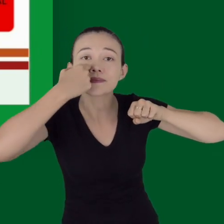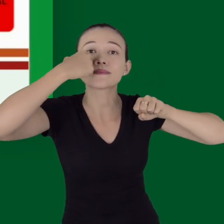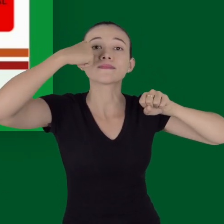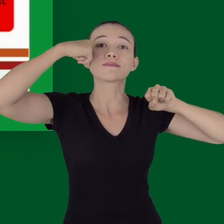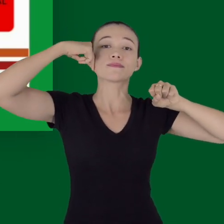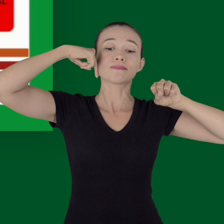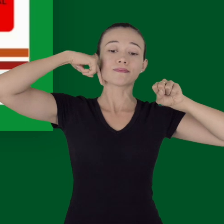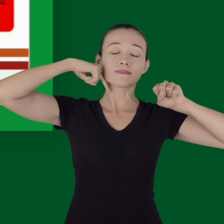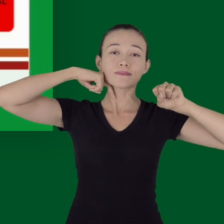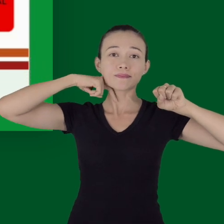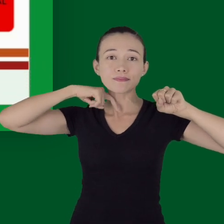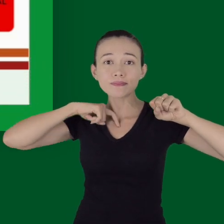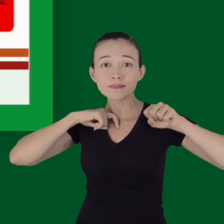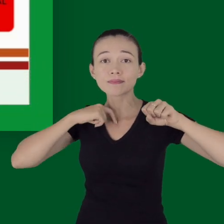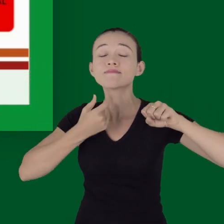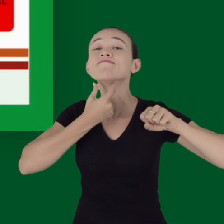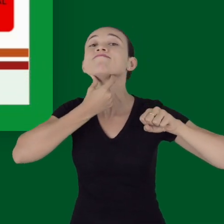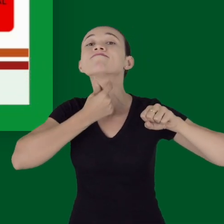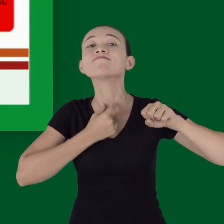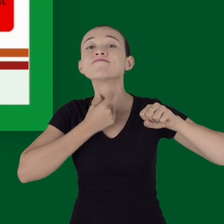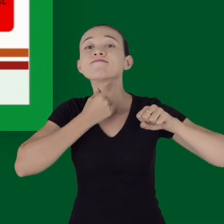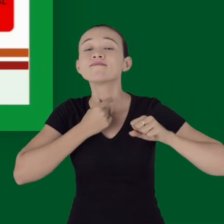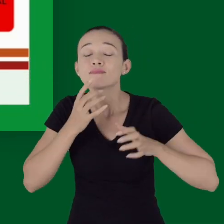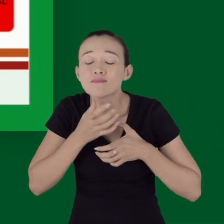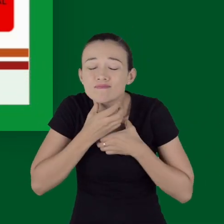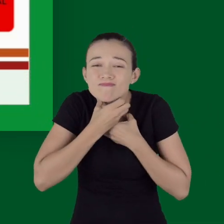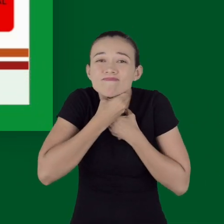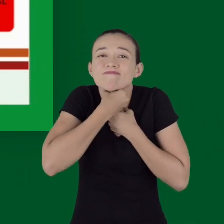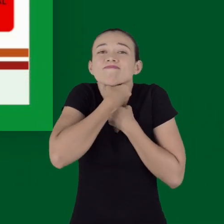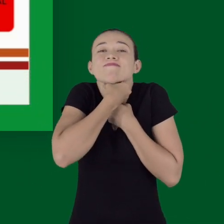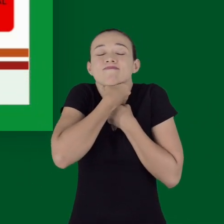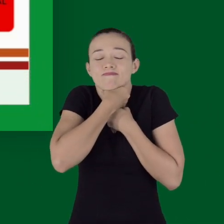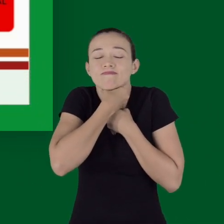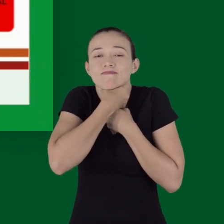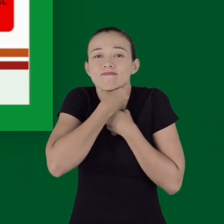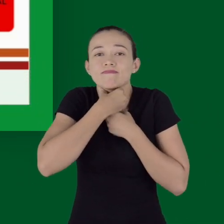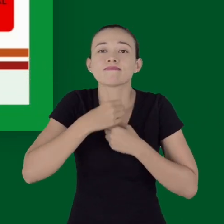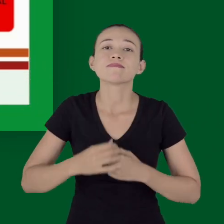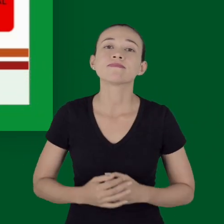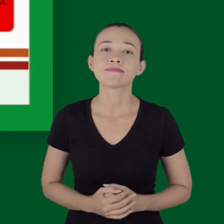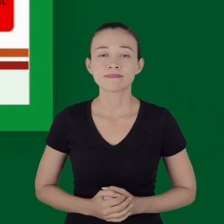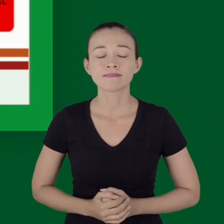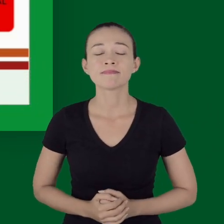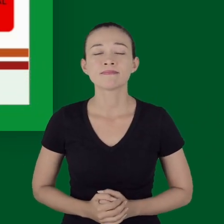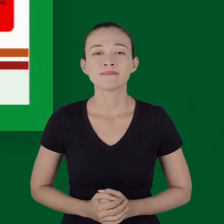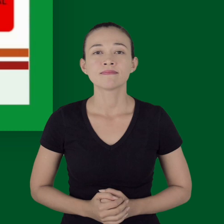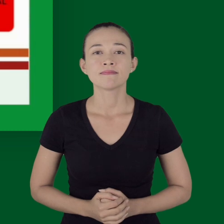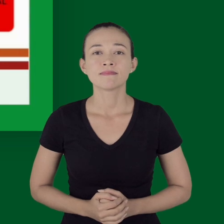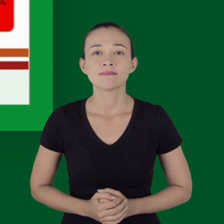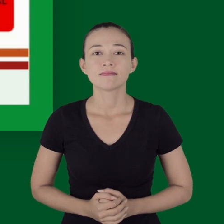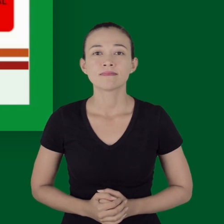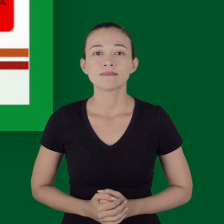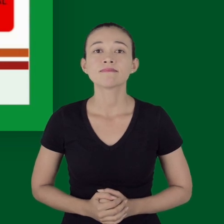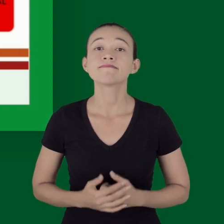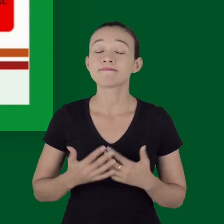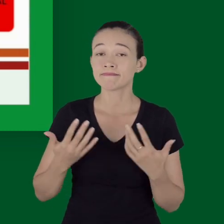reflexo, que leva à entrada de água dentro da faringe e da laringe, provocando sufocamento,